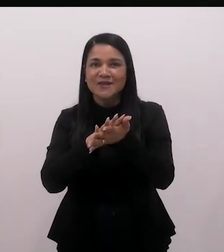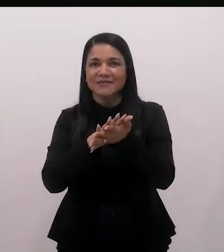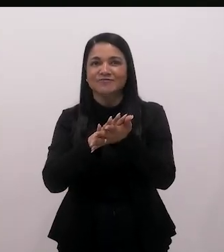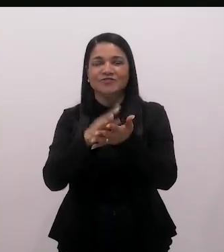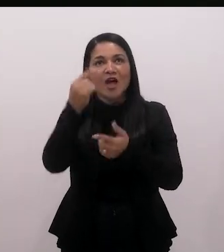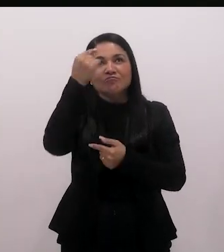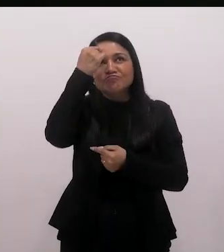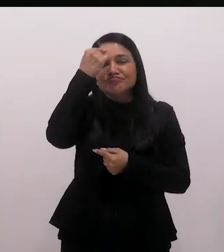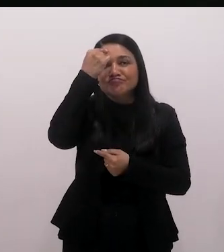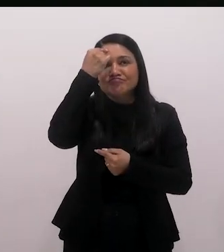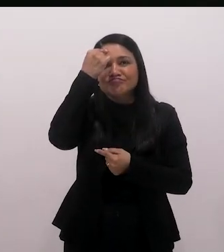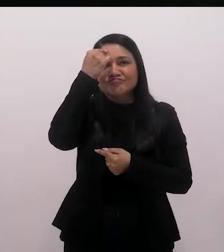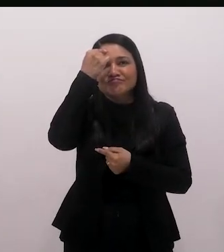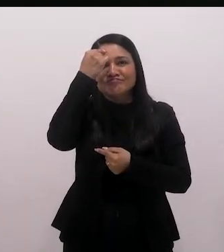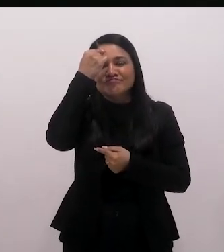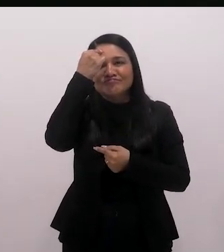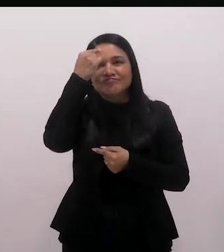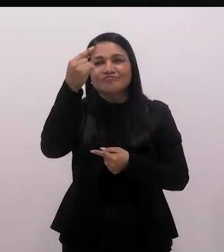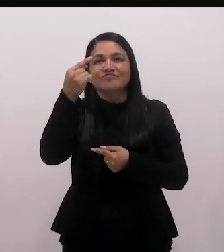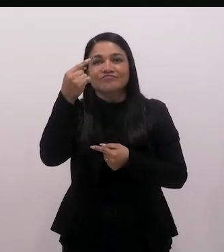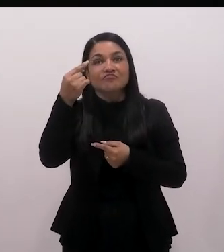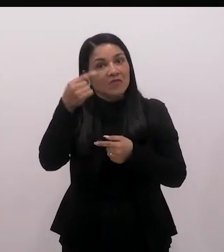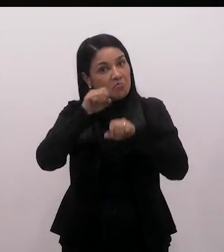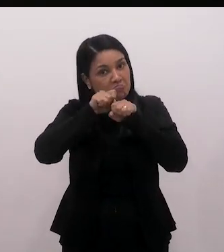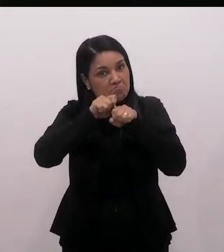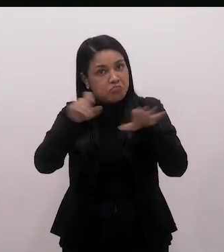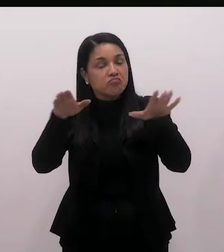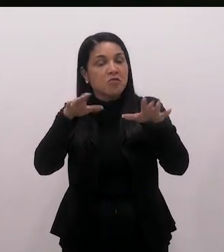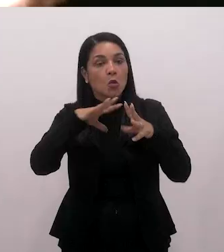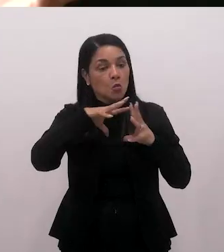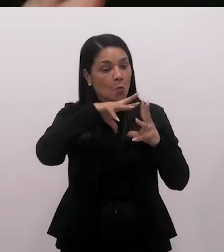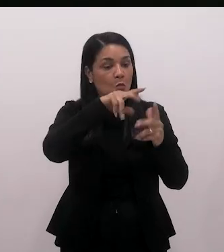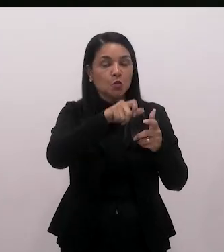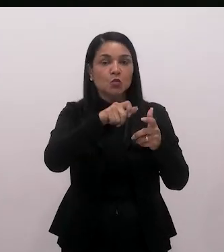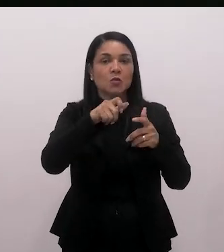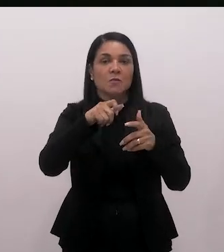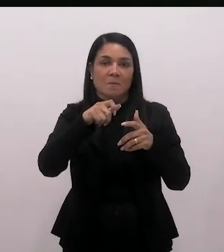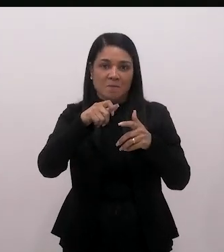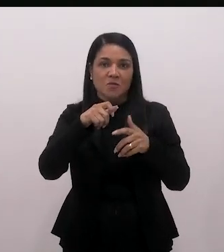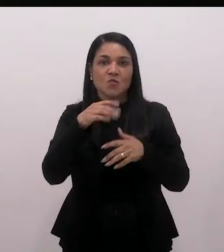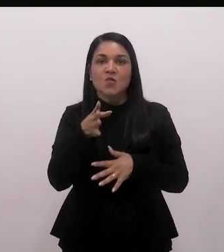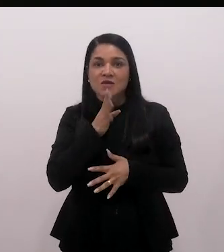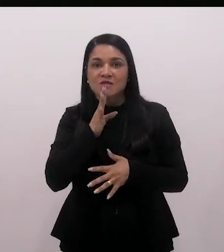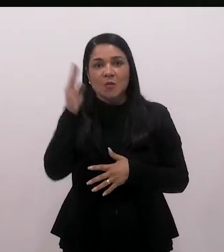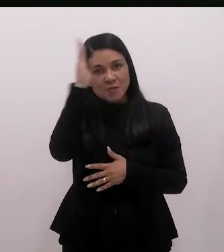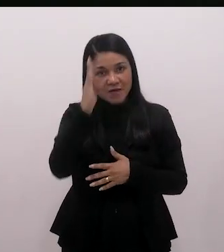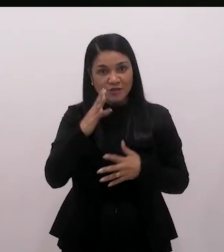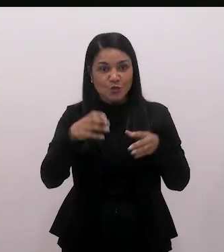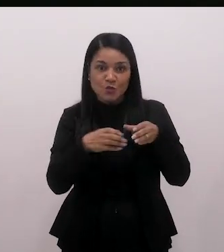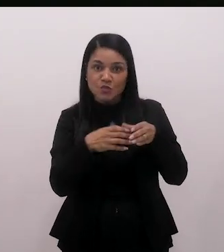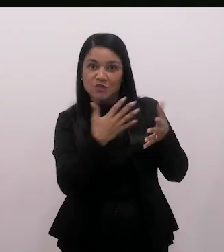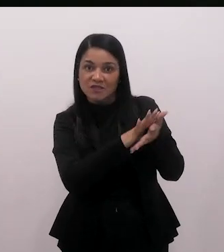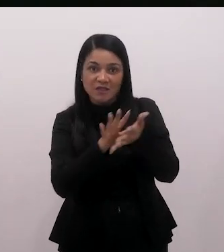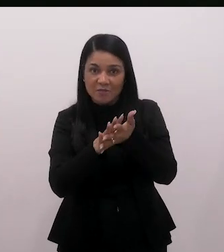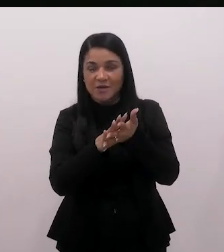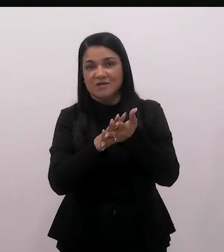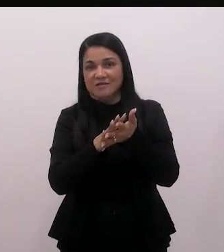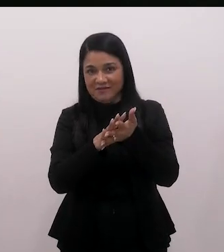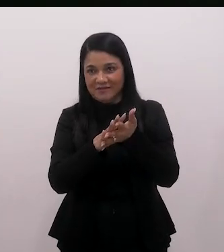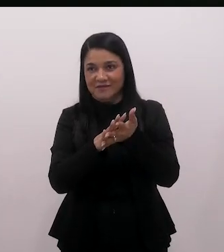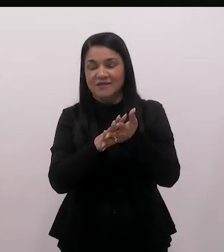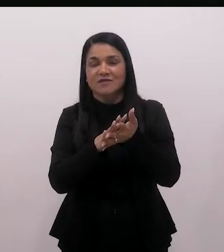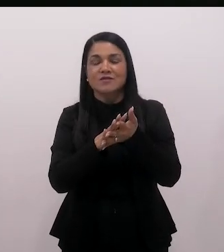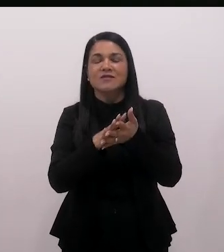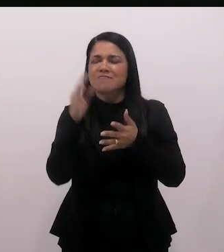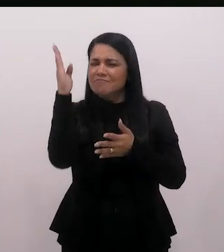nosso inconsciente. Foi assim que o Brasil... se vendeu, entre aspas, e se promoveu. Sim. E bem, muito bem. Eu acho que o Brasil é um